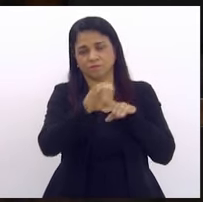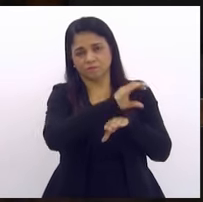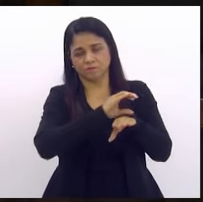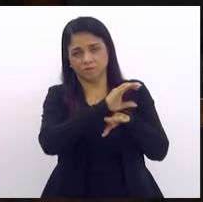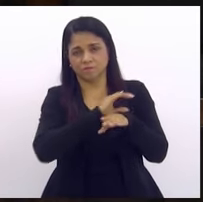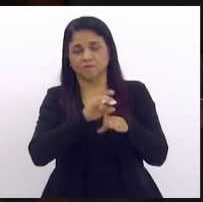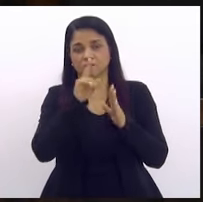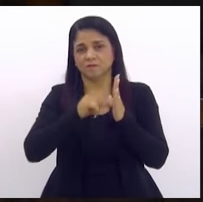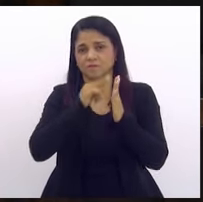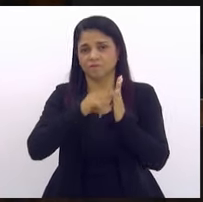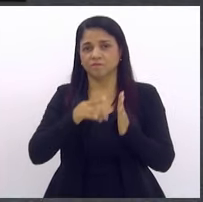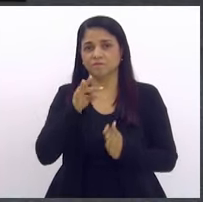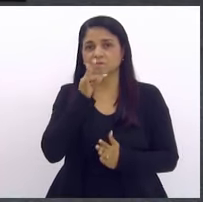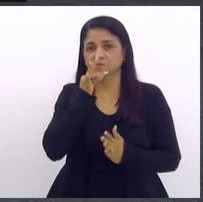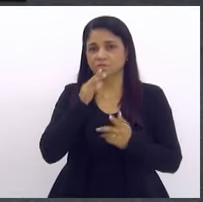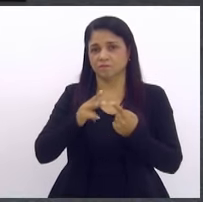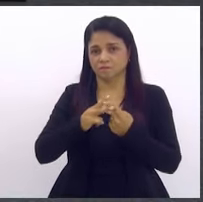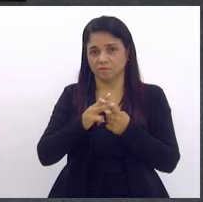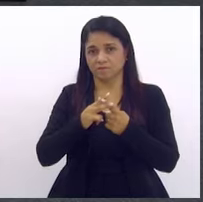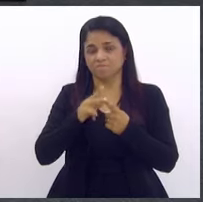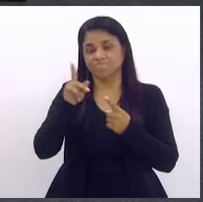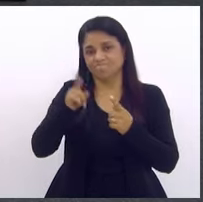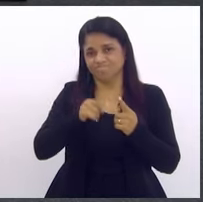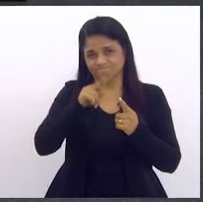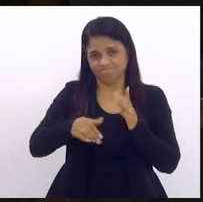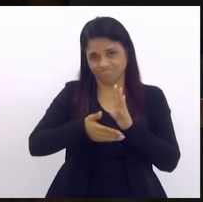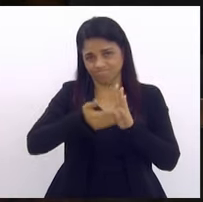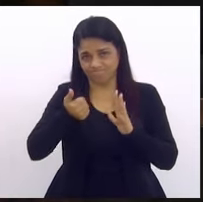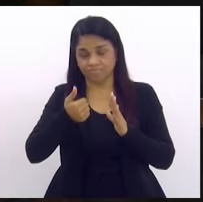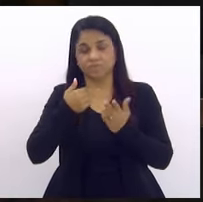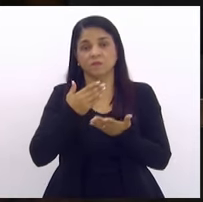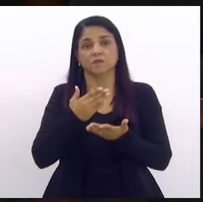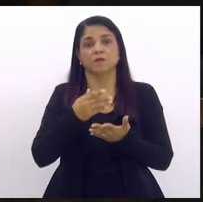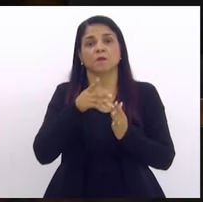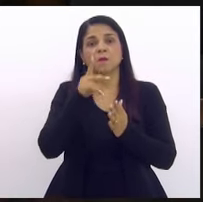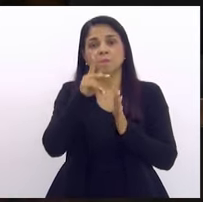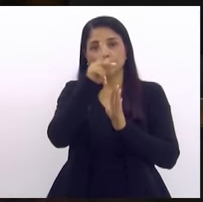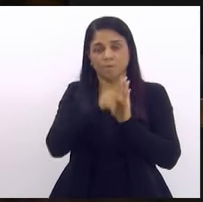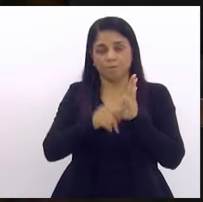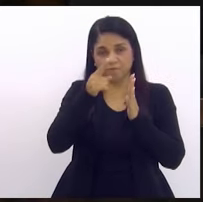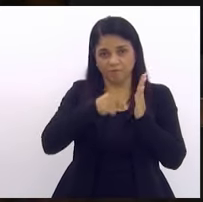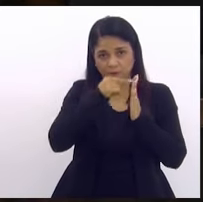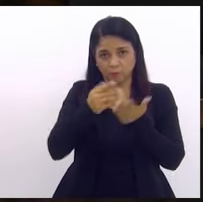e Vetos, deputado Jorge Felipe Neto. Pela derrubada, presidente. Veto parcial oposto ao projeto de lei número